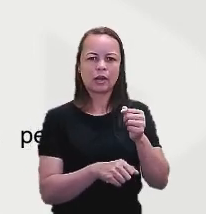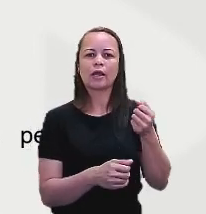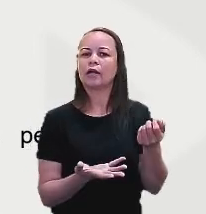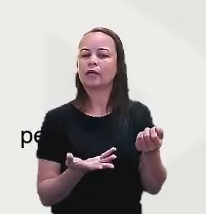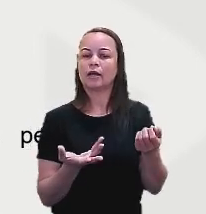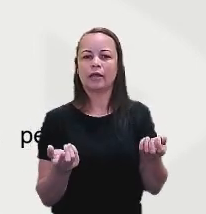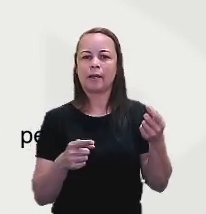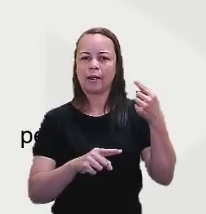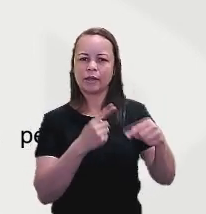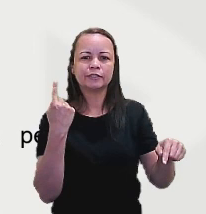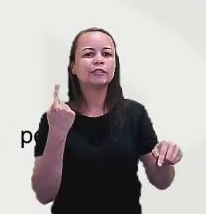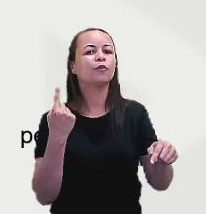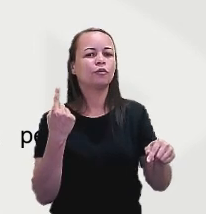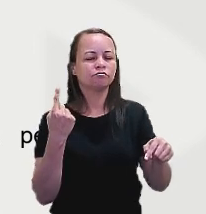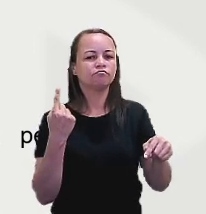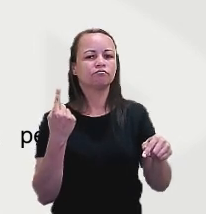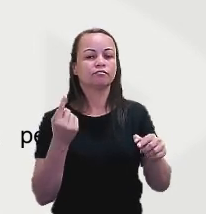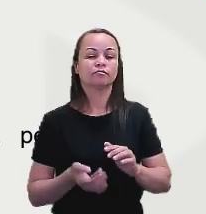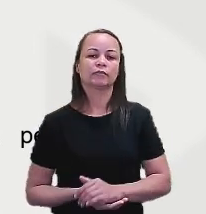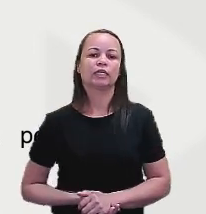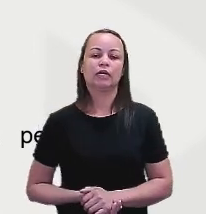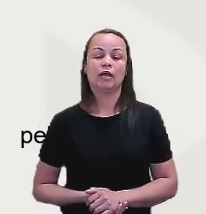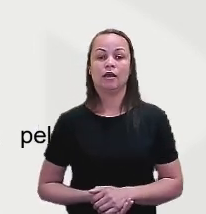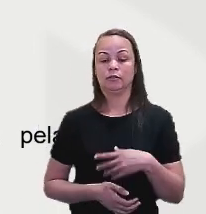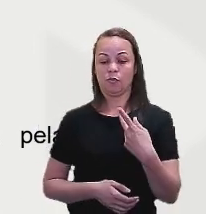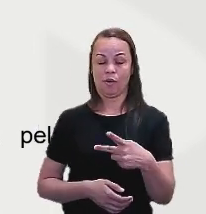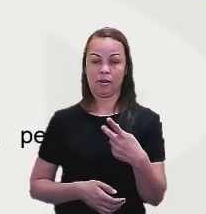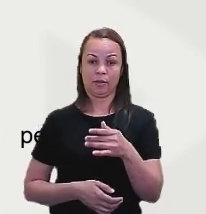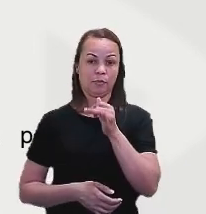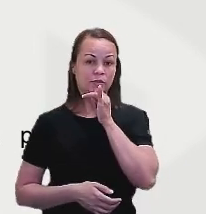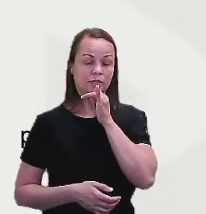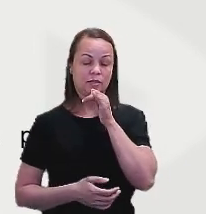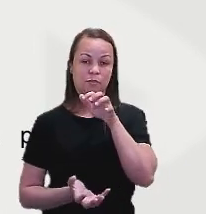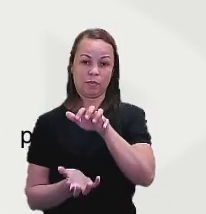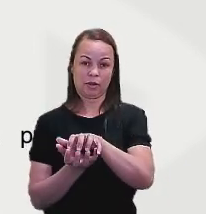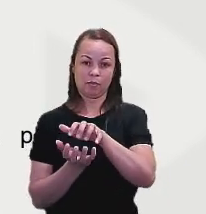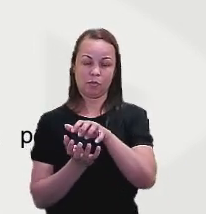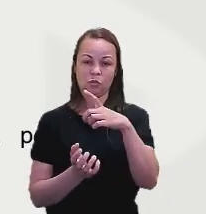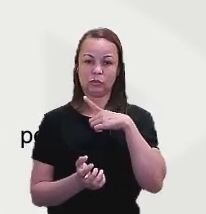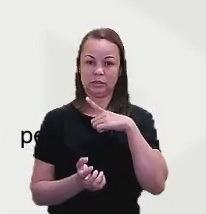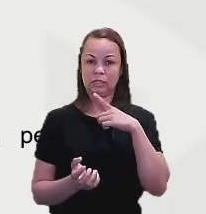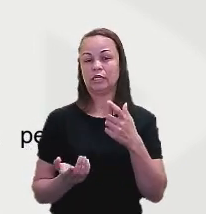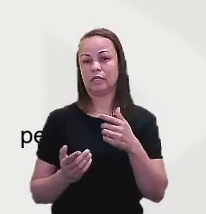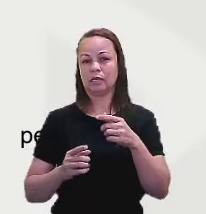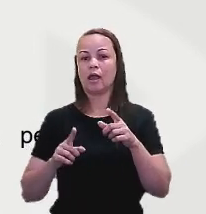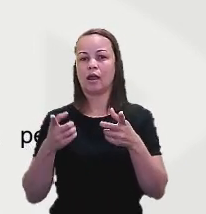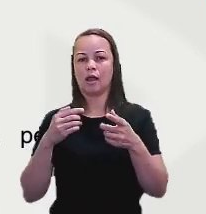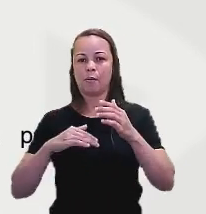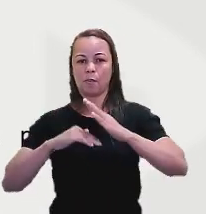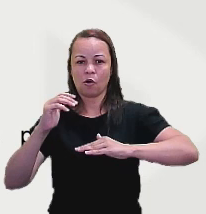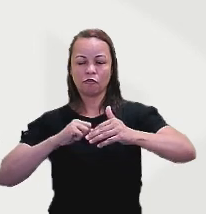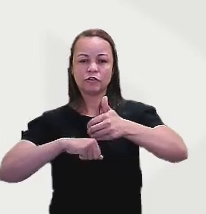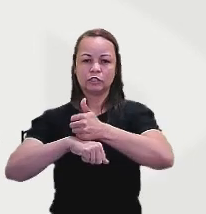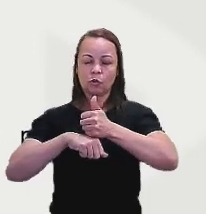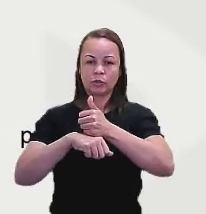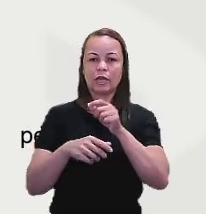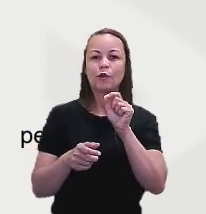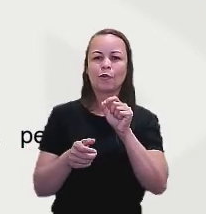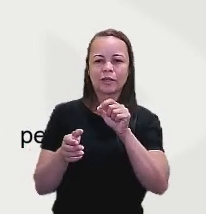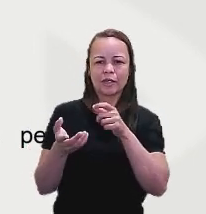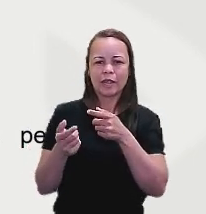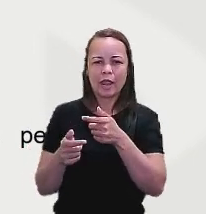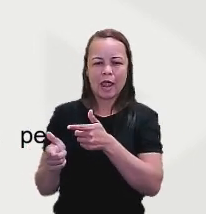cancelada. Para vocês terem ideia. Aqui em Pernambuco, antigamente, tinha uma profissão, que era os caçadores de rato. Veja como as